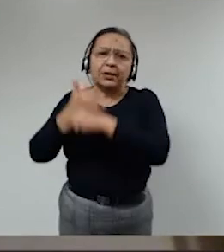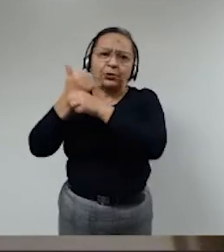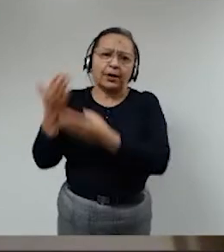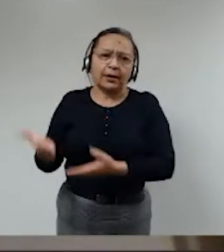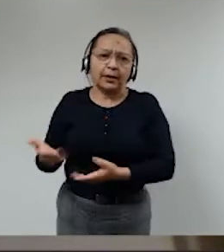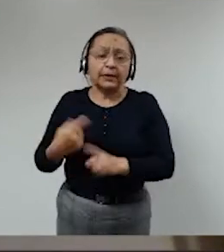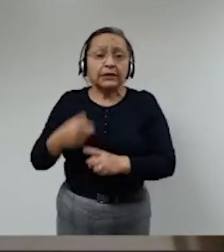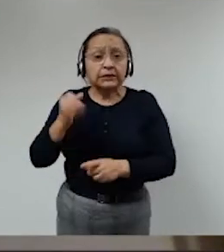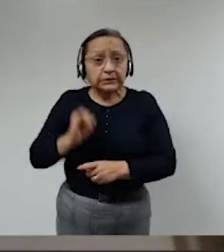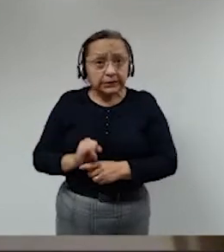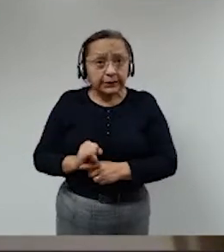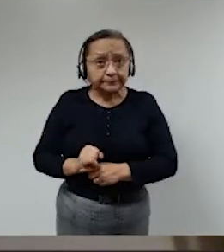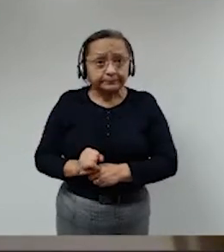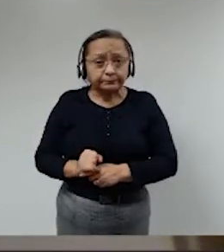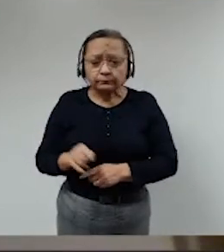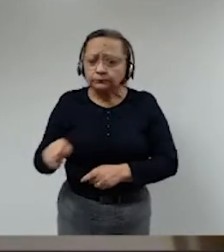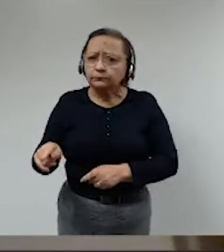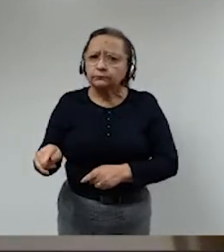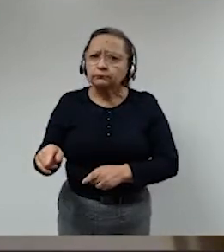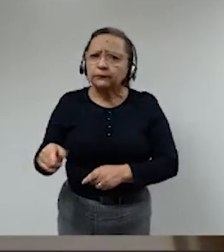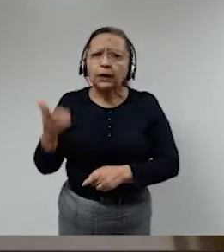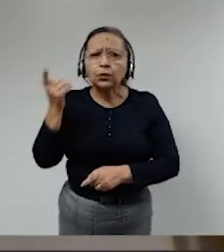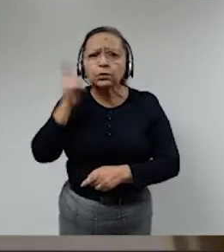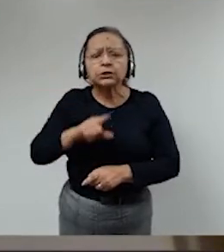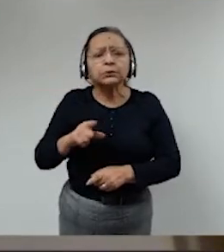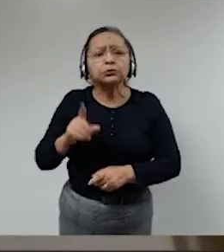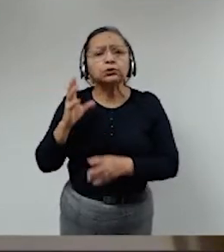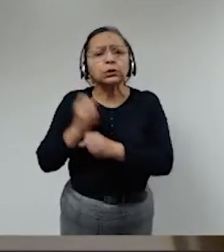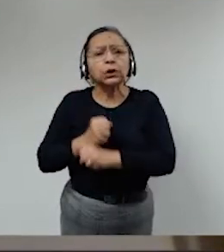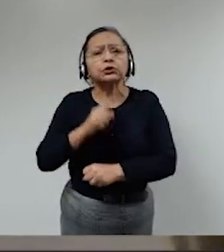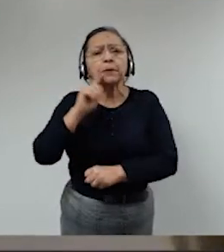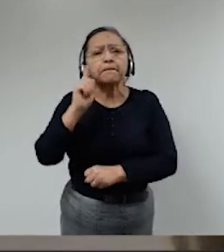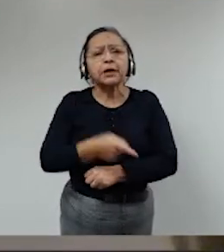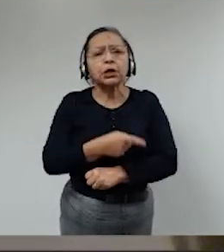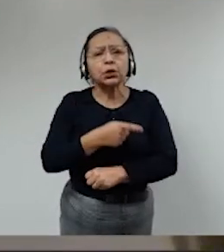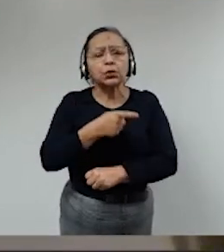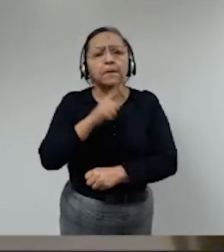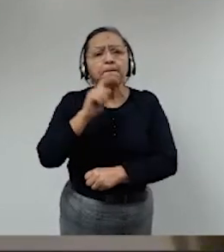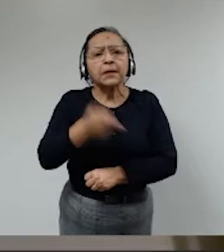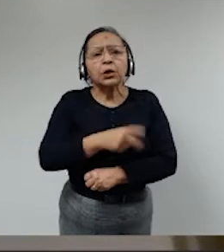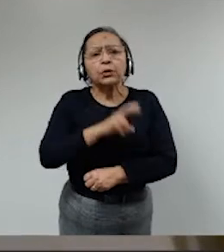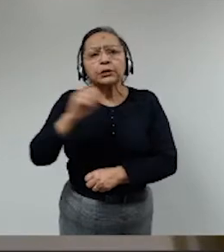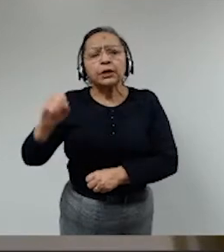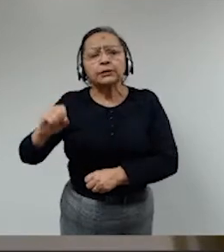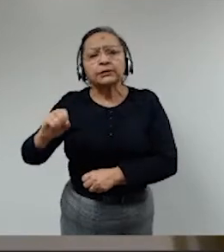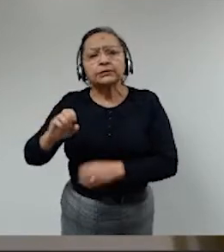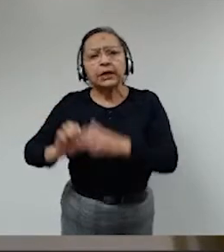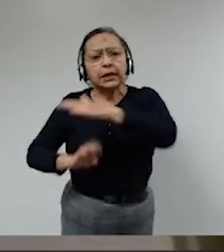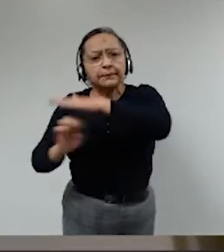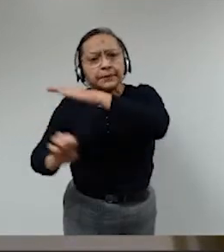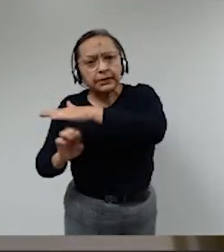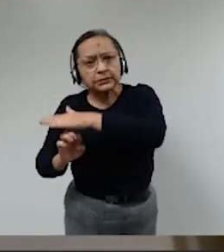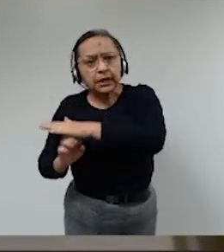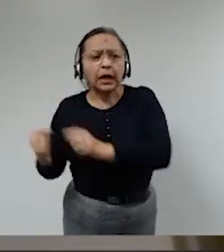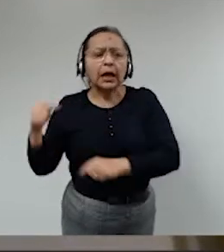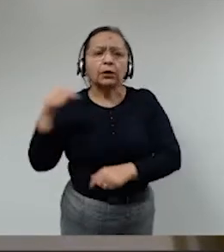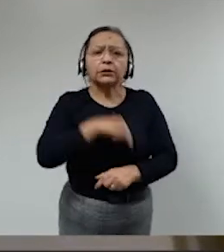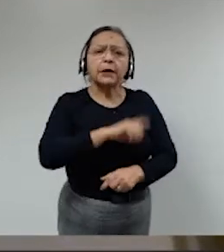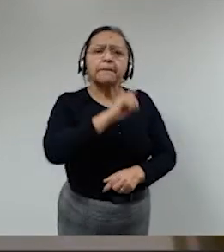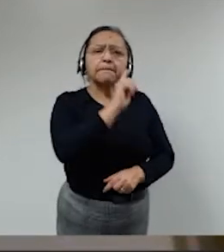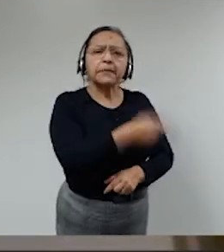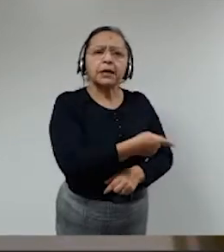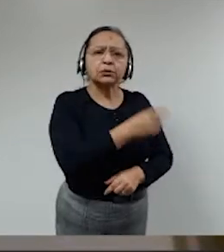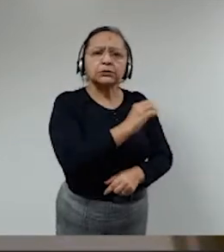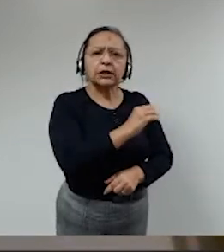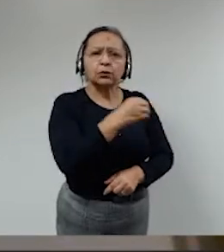gerou uma quantidade de empresas, de 1.015 empresas, eu tenho 4.000 prestações de contas em análise que não foram analisadas,